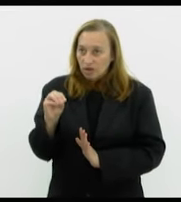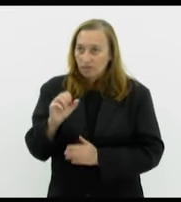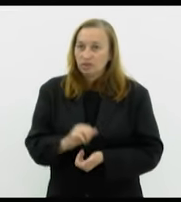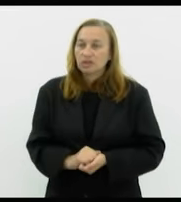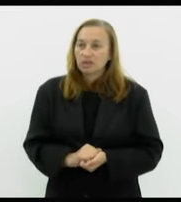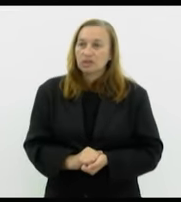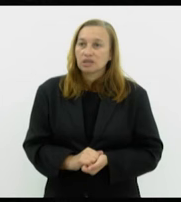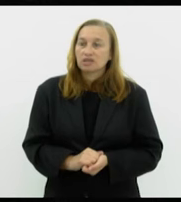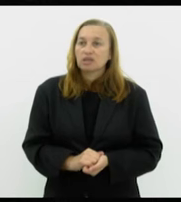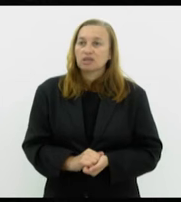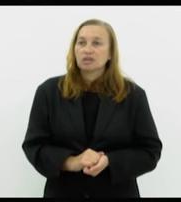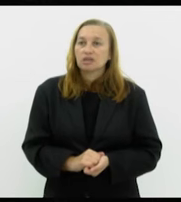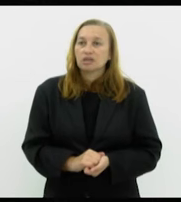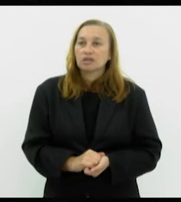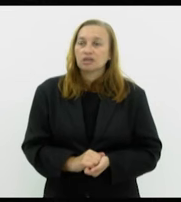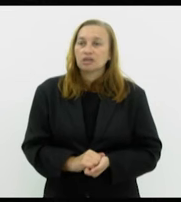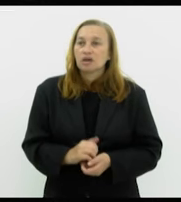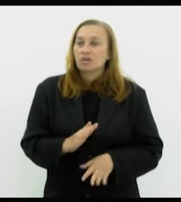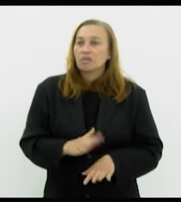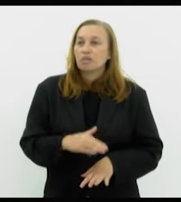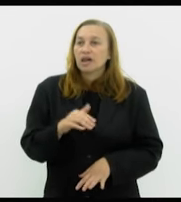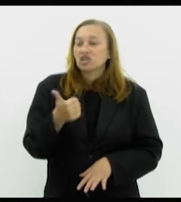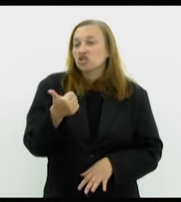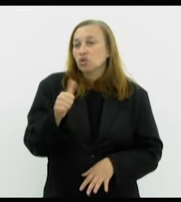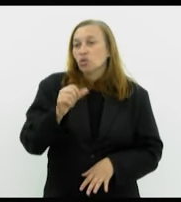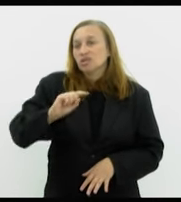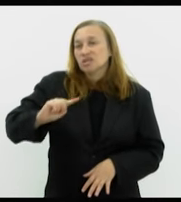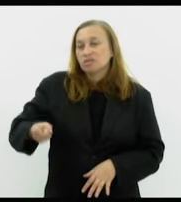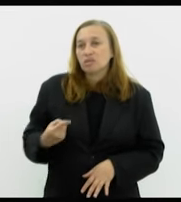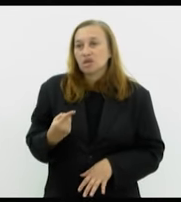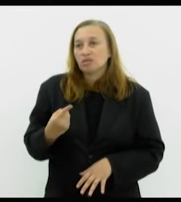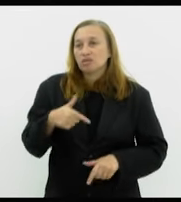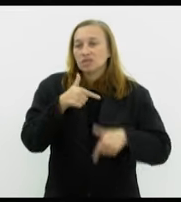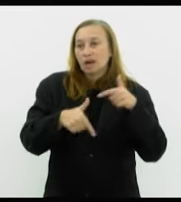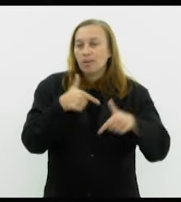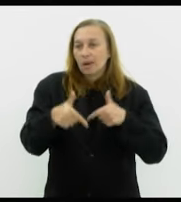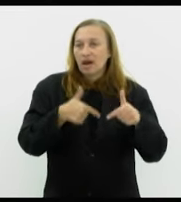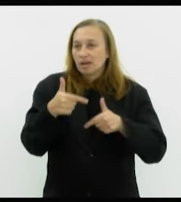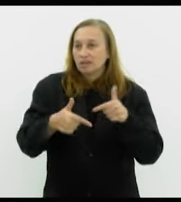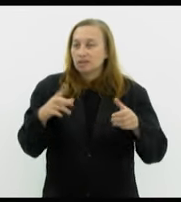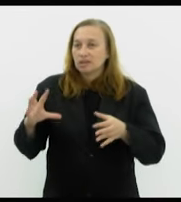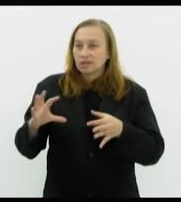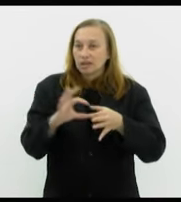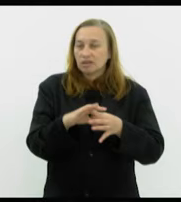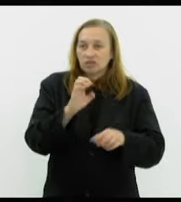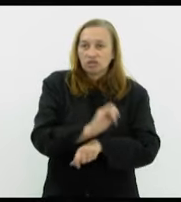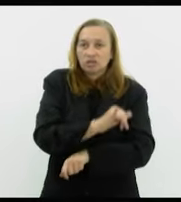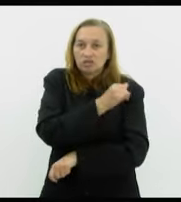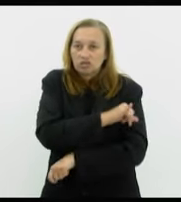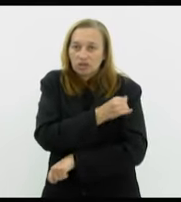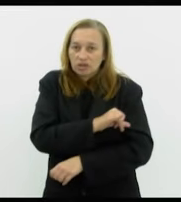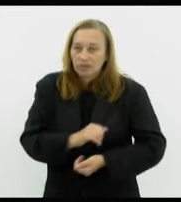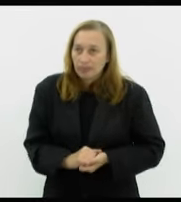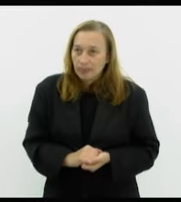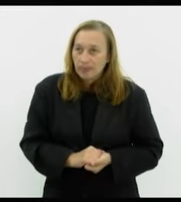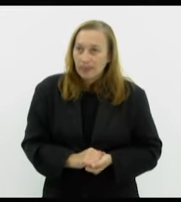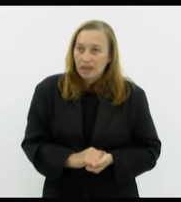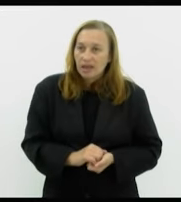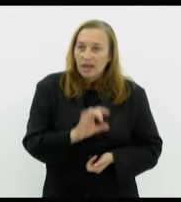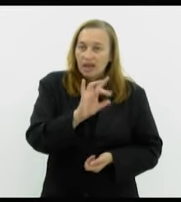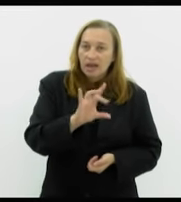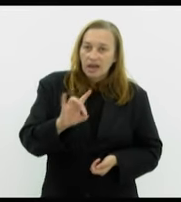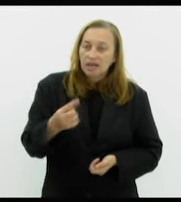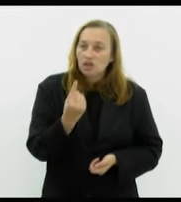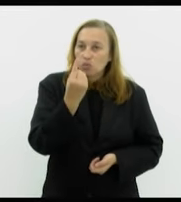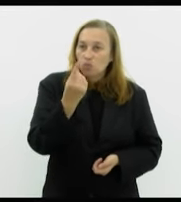ou manteve mais de 11 mil empregos diretos no Estado do Rio de Janeiro. A cada um